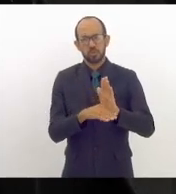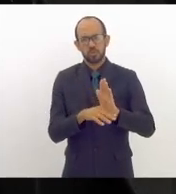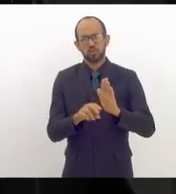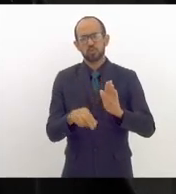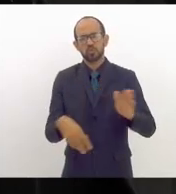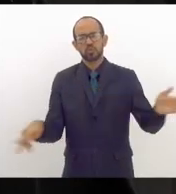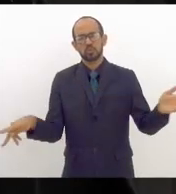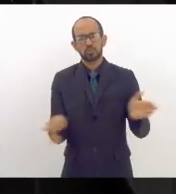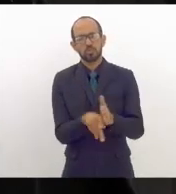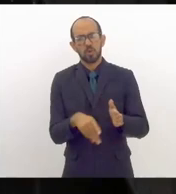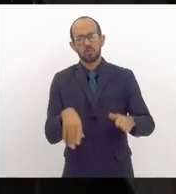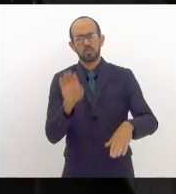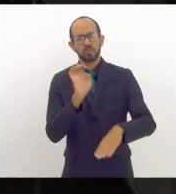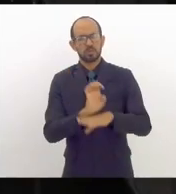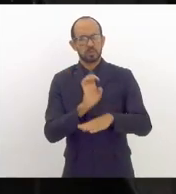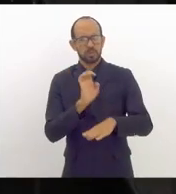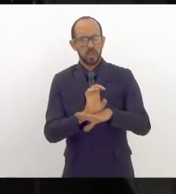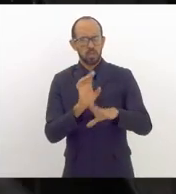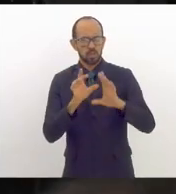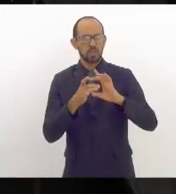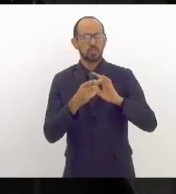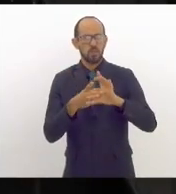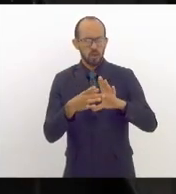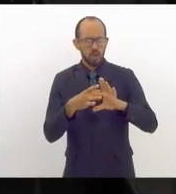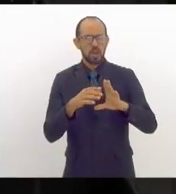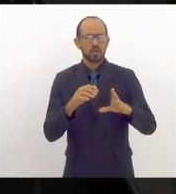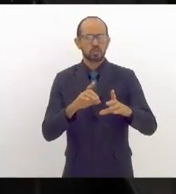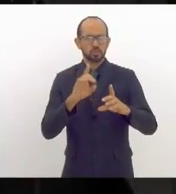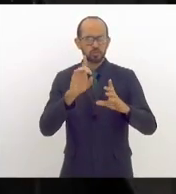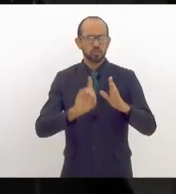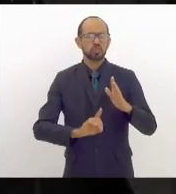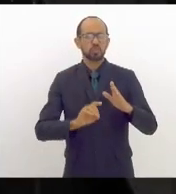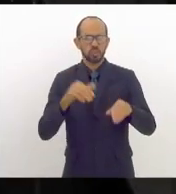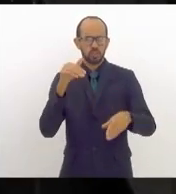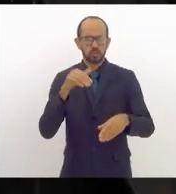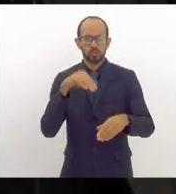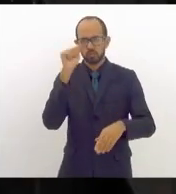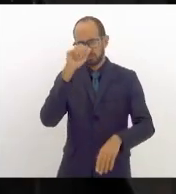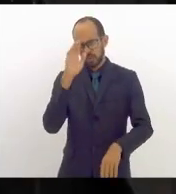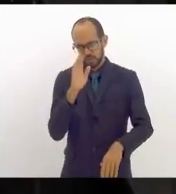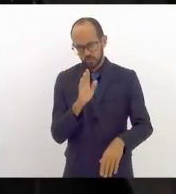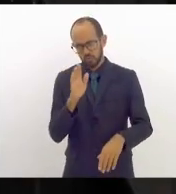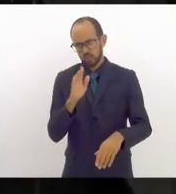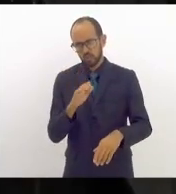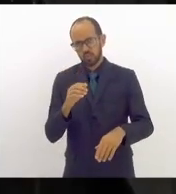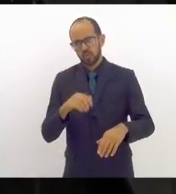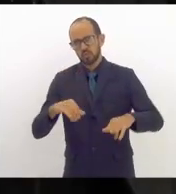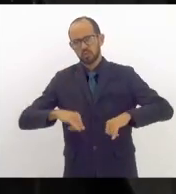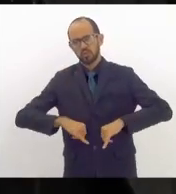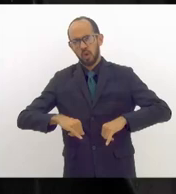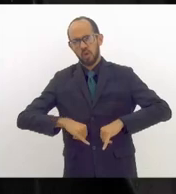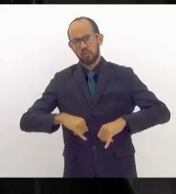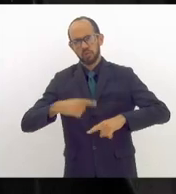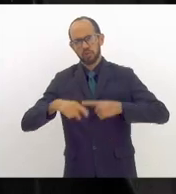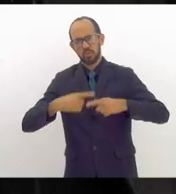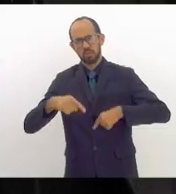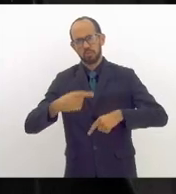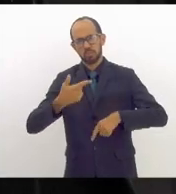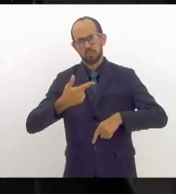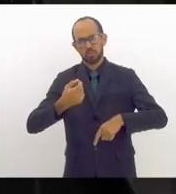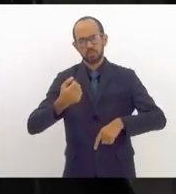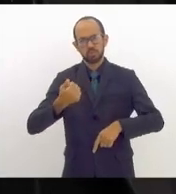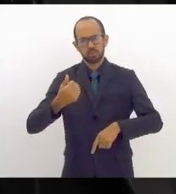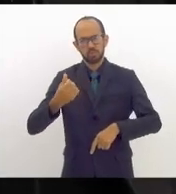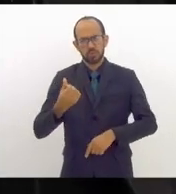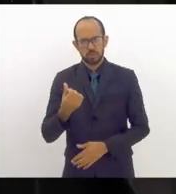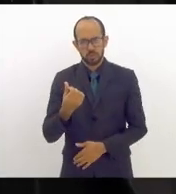Estado democrático de direito do Brasil já tão abalado desde o golpe de 2016 e não